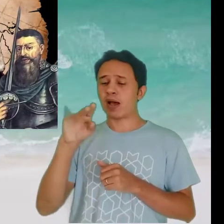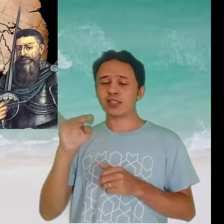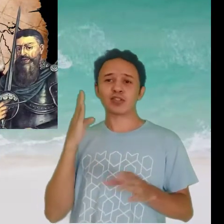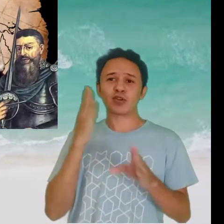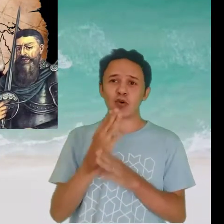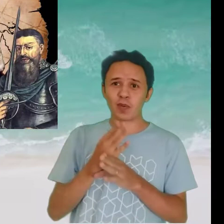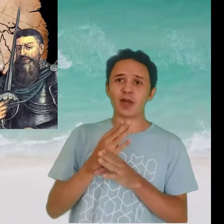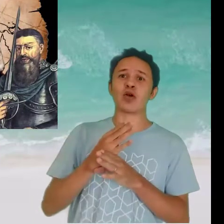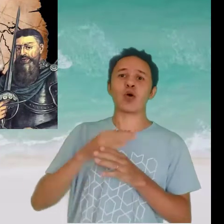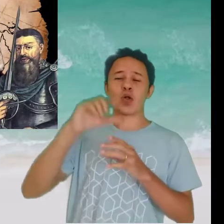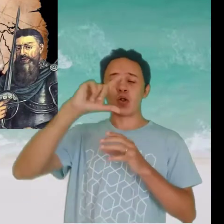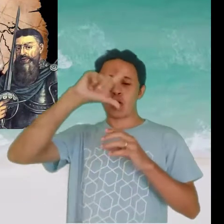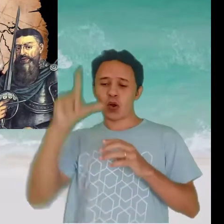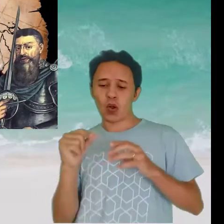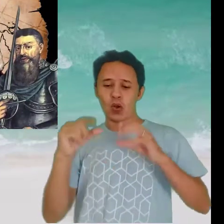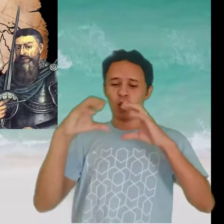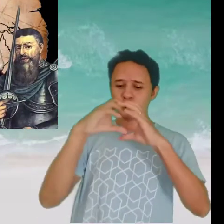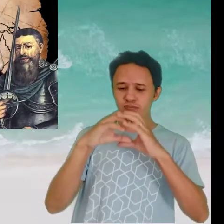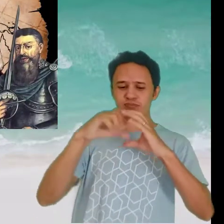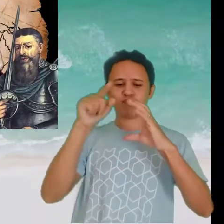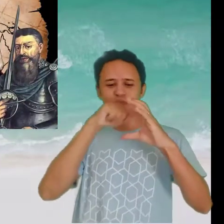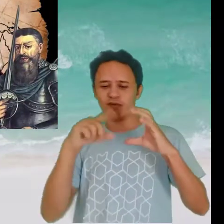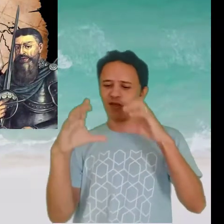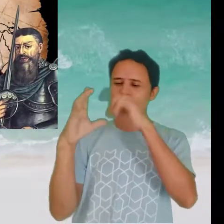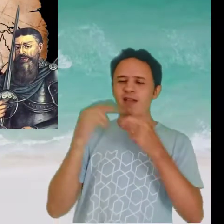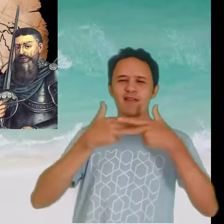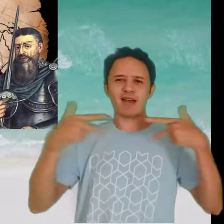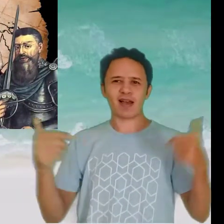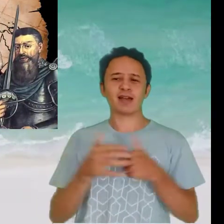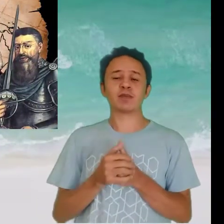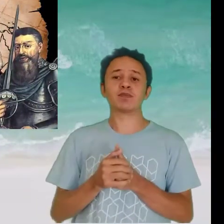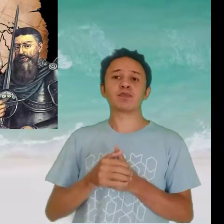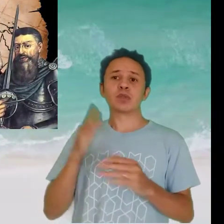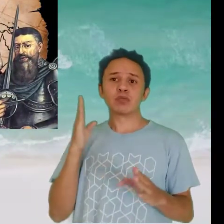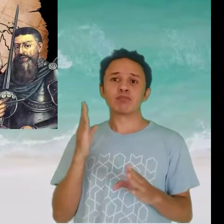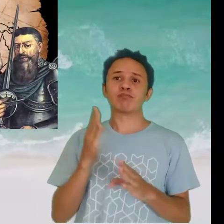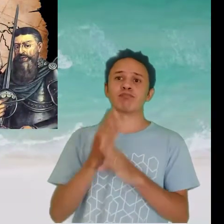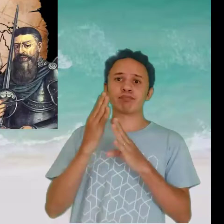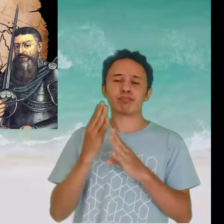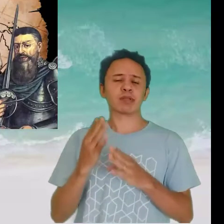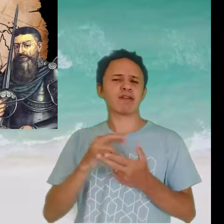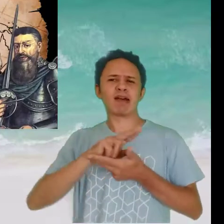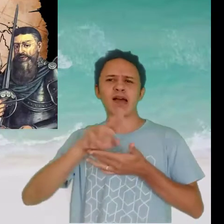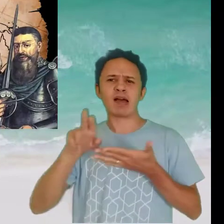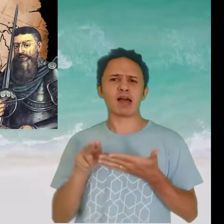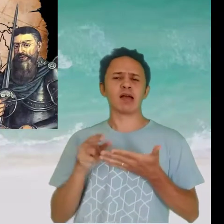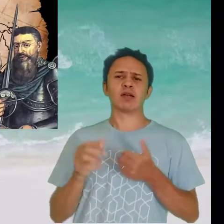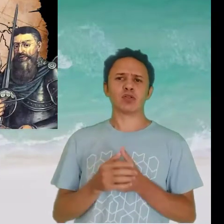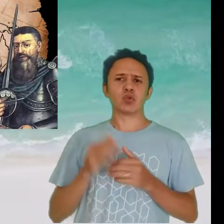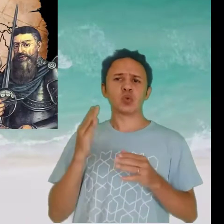marés. Magalhães descobriu que o mundo inteiro poderia ser navegado e liderou a primeira navegação global.